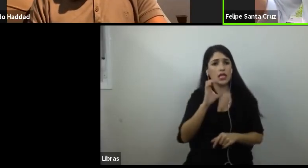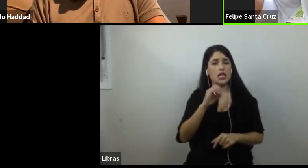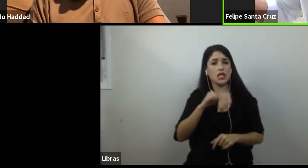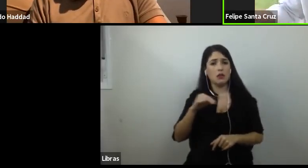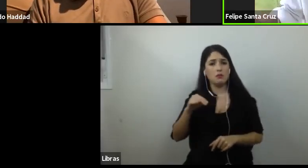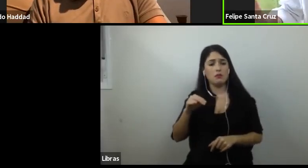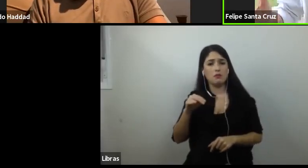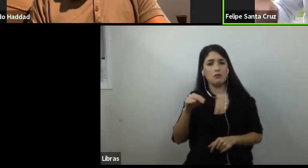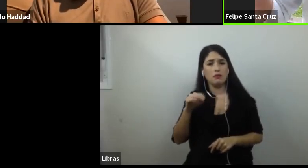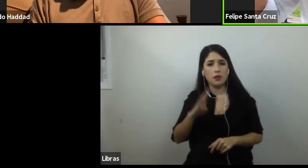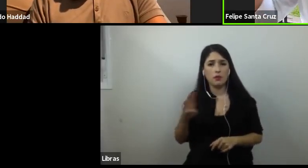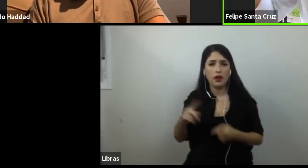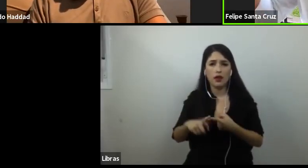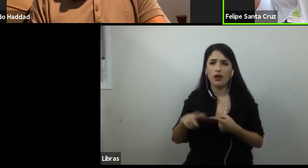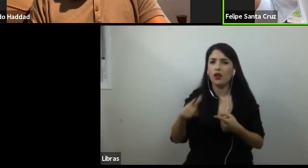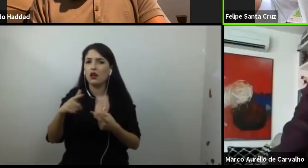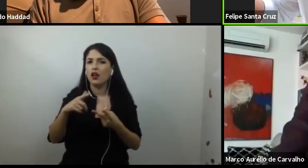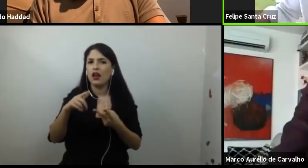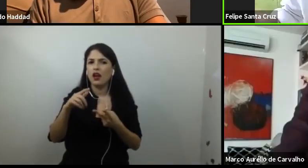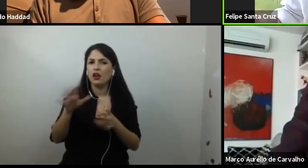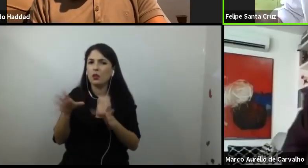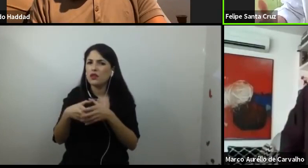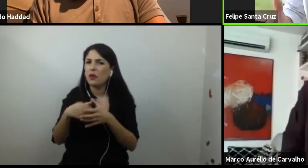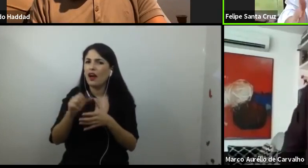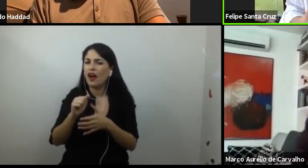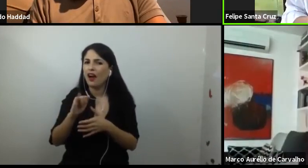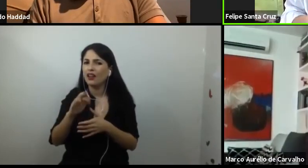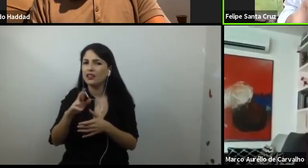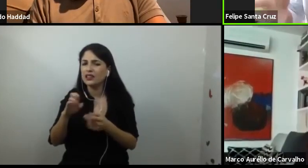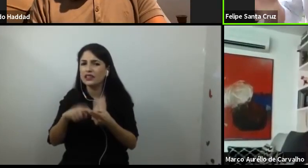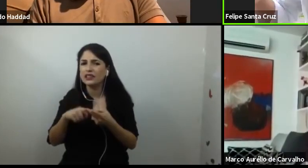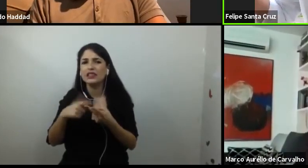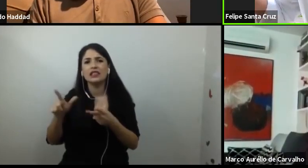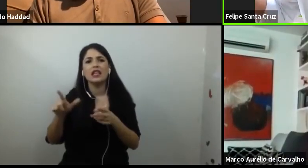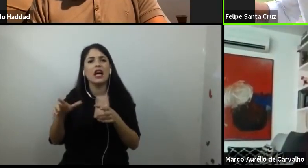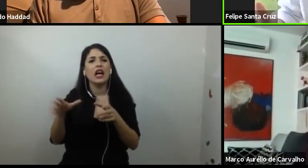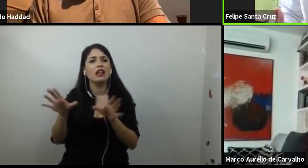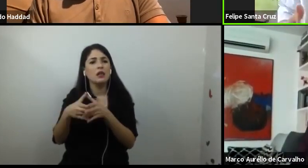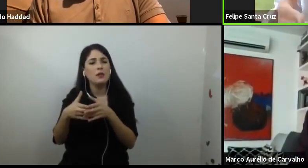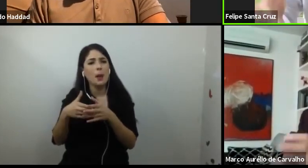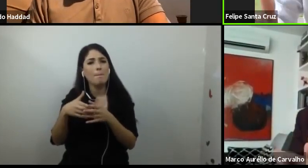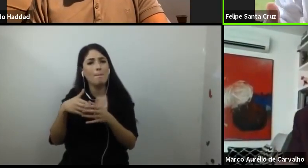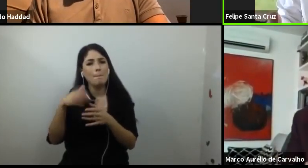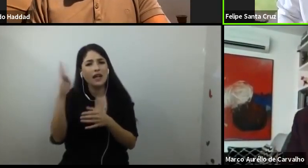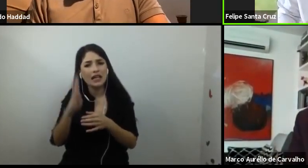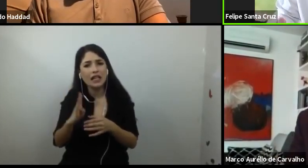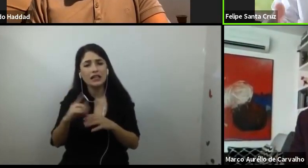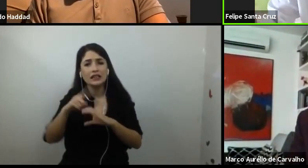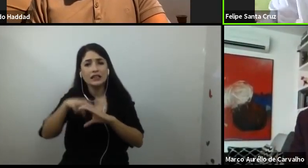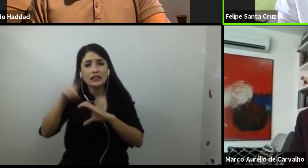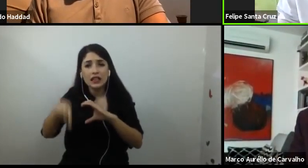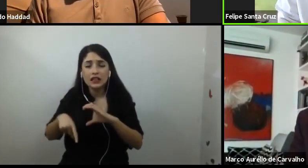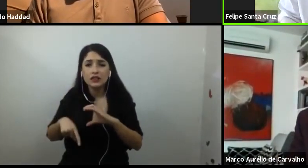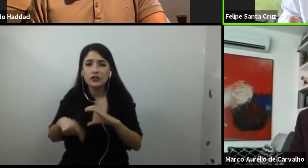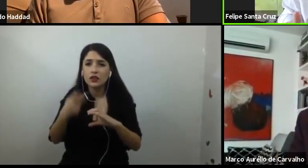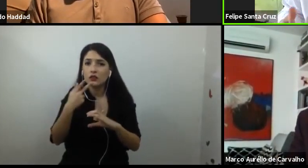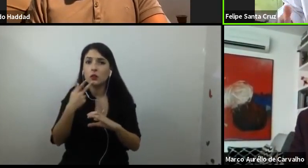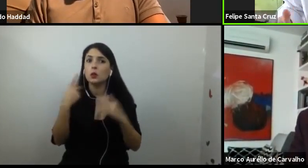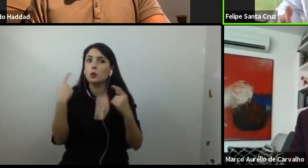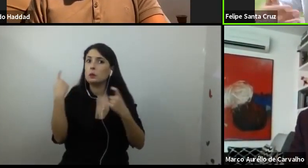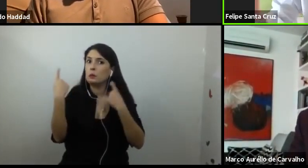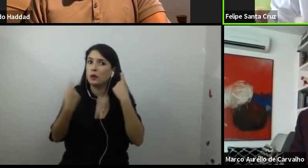SBPC, Comissão Arnes, Academia Brasileira de Ciências, tiramos uma posição de